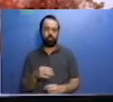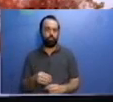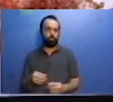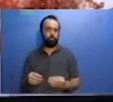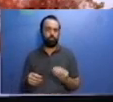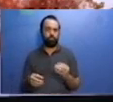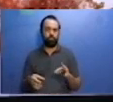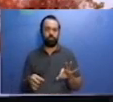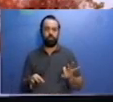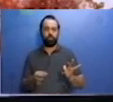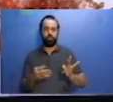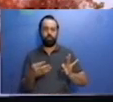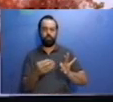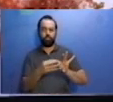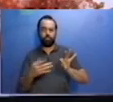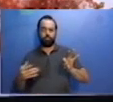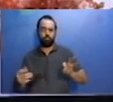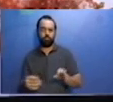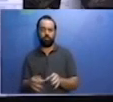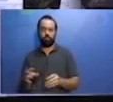frutas e um pão.